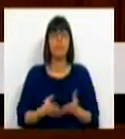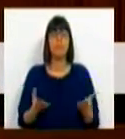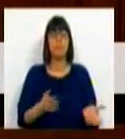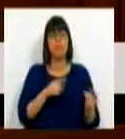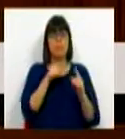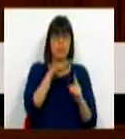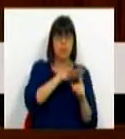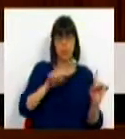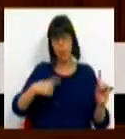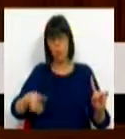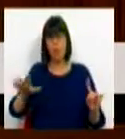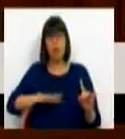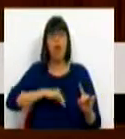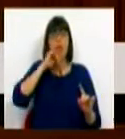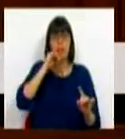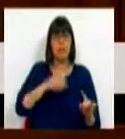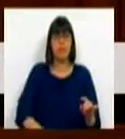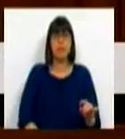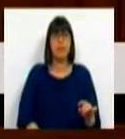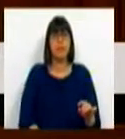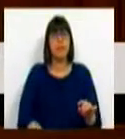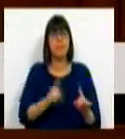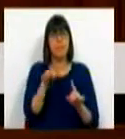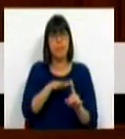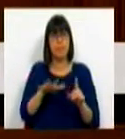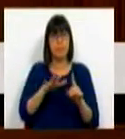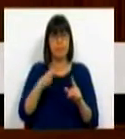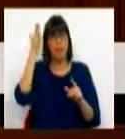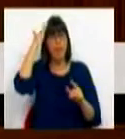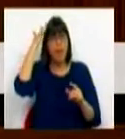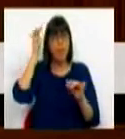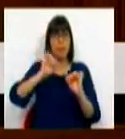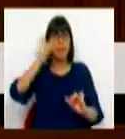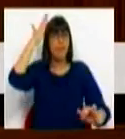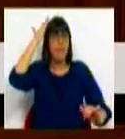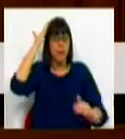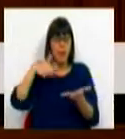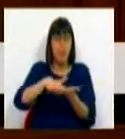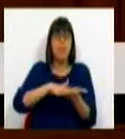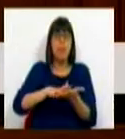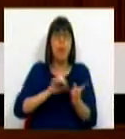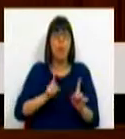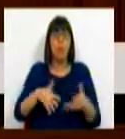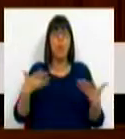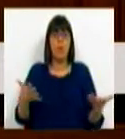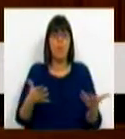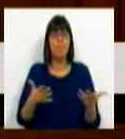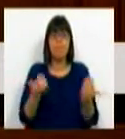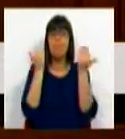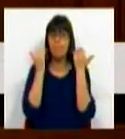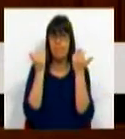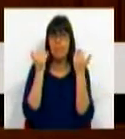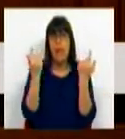Quer numa situação, quer noutra, estamos sempre perante, obviamente, situações de estimativa e que se baseiam em